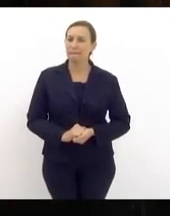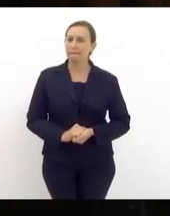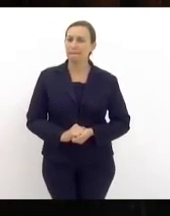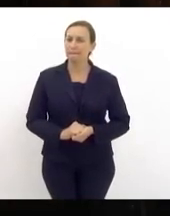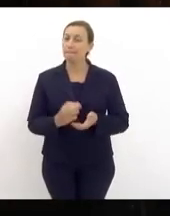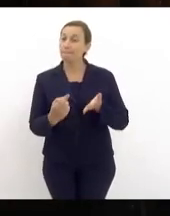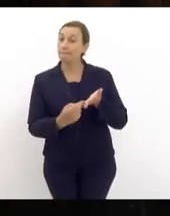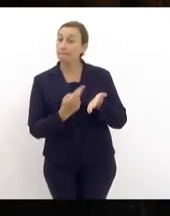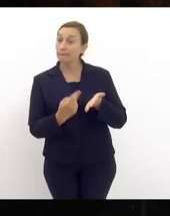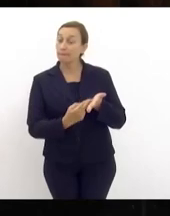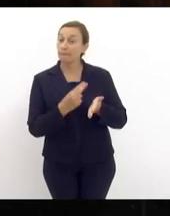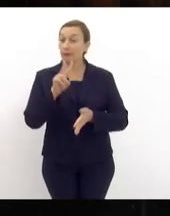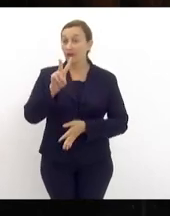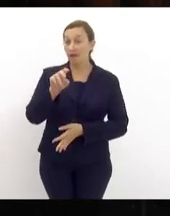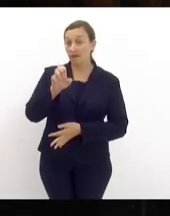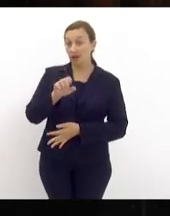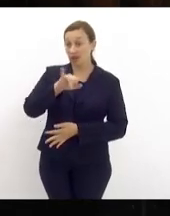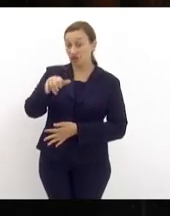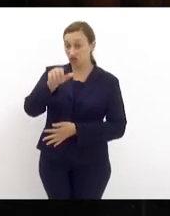revista Veja